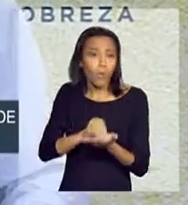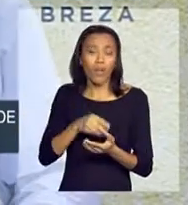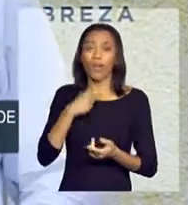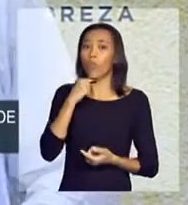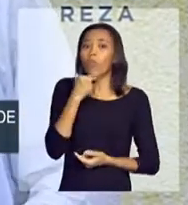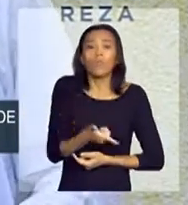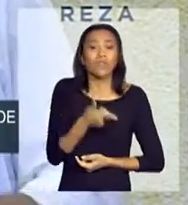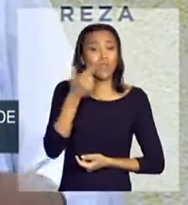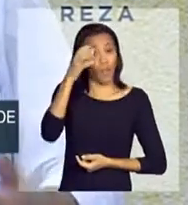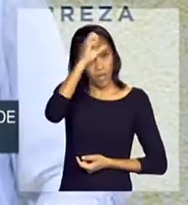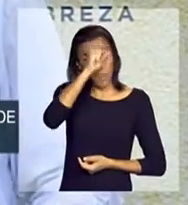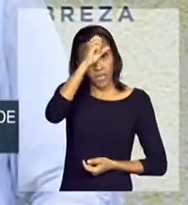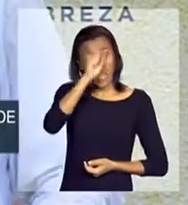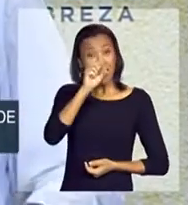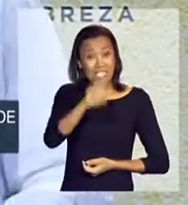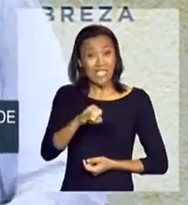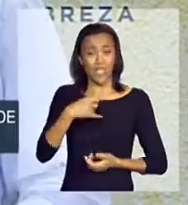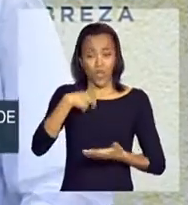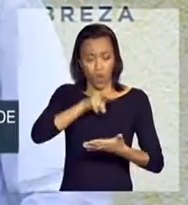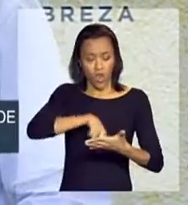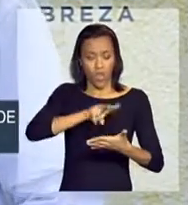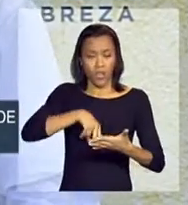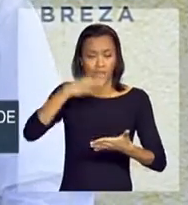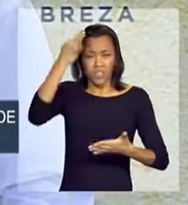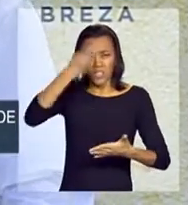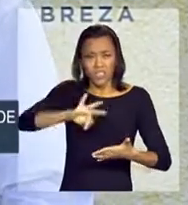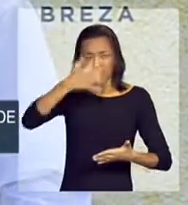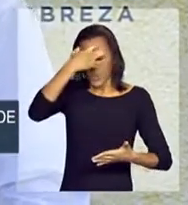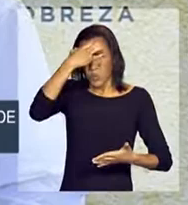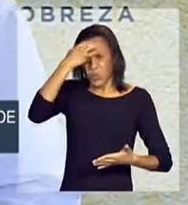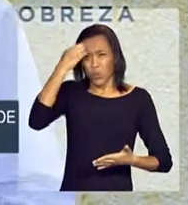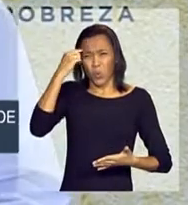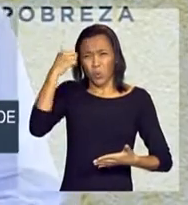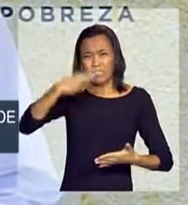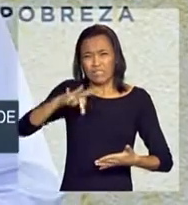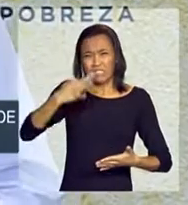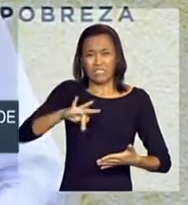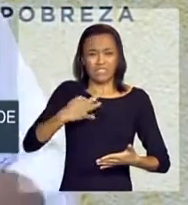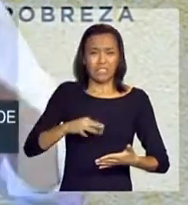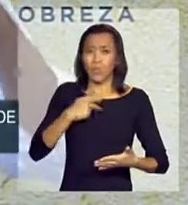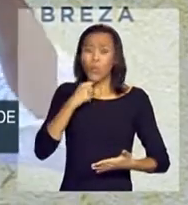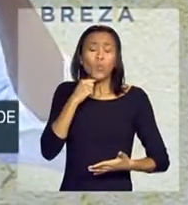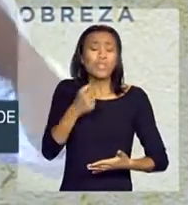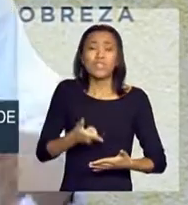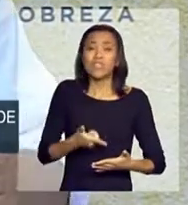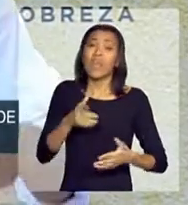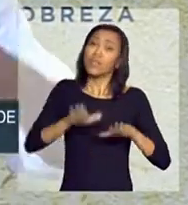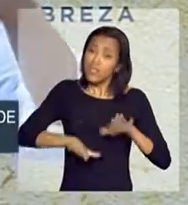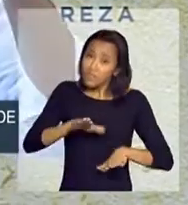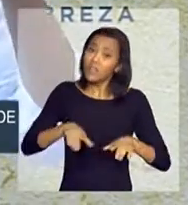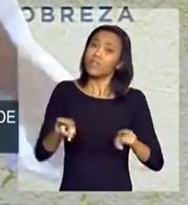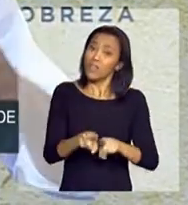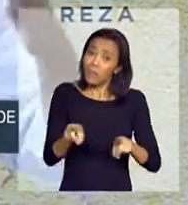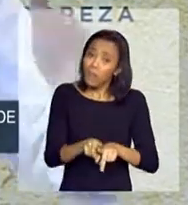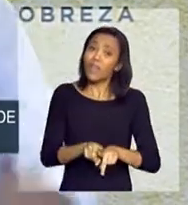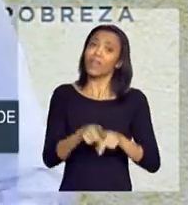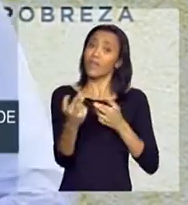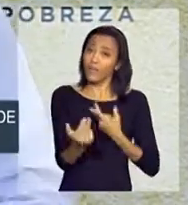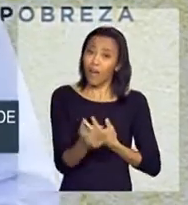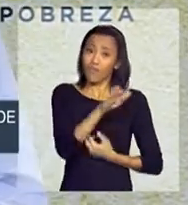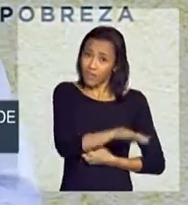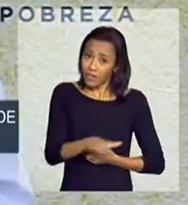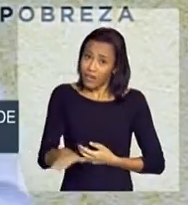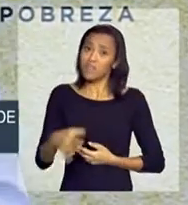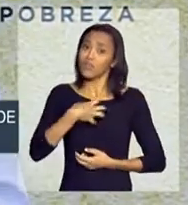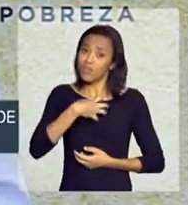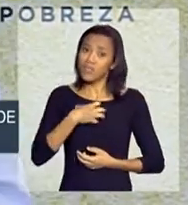consegui aprender se eu começasse a ler por muito tempo dá uma dor de cabeça atrapalhava Às vezes tem crianças nessa